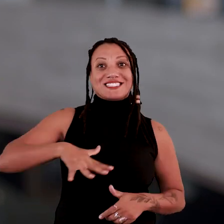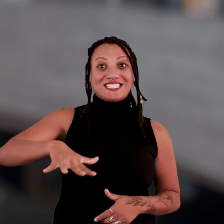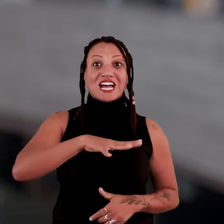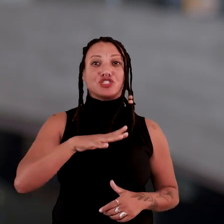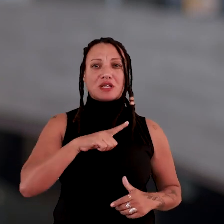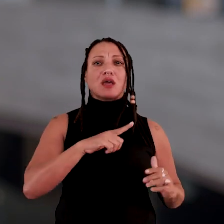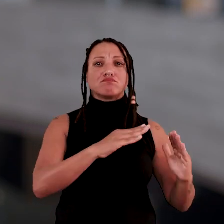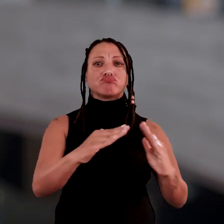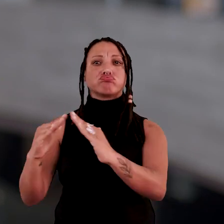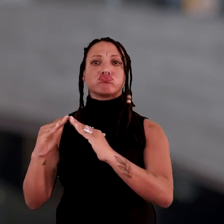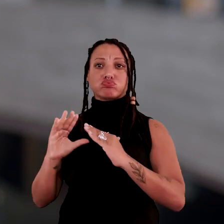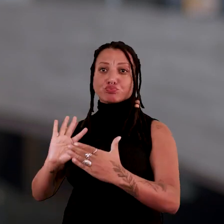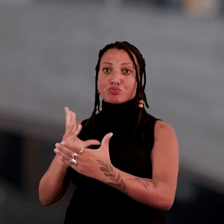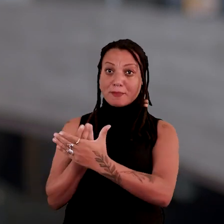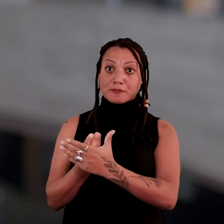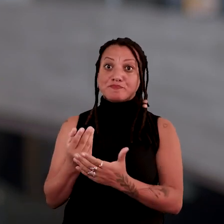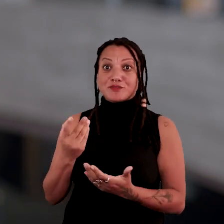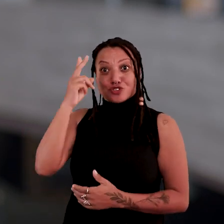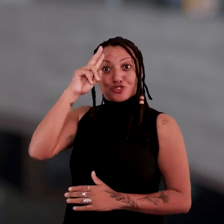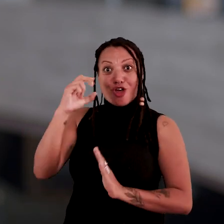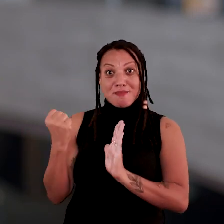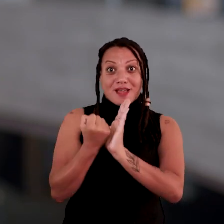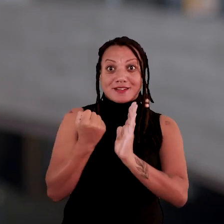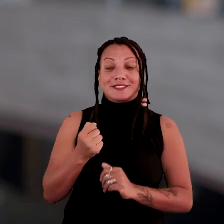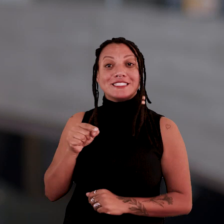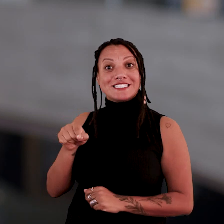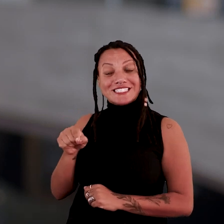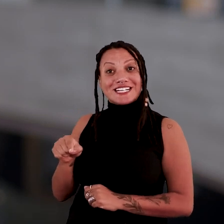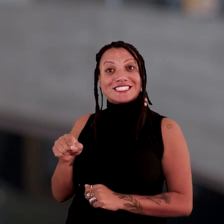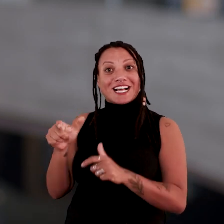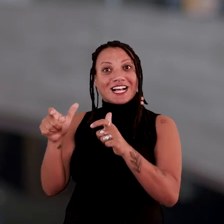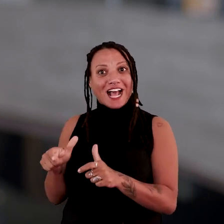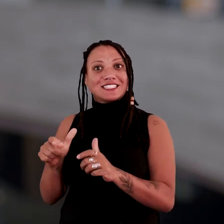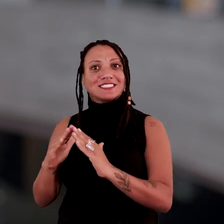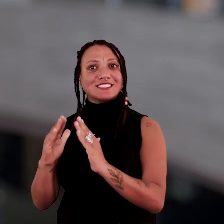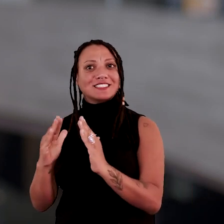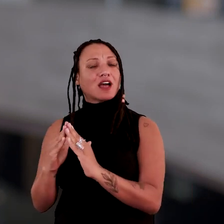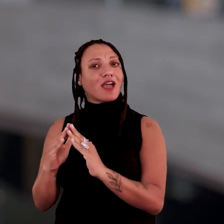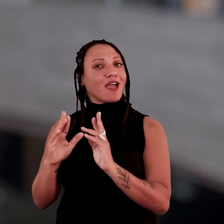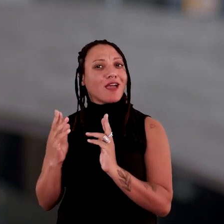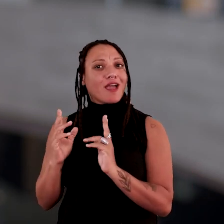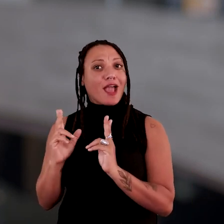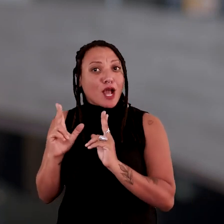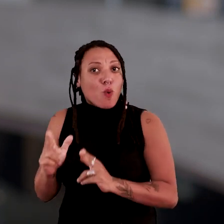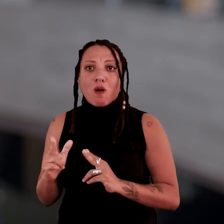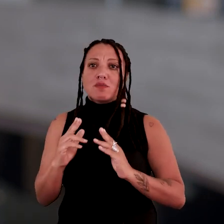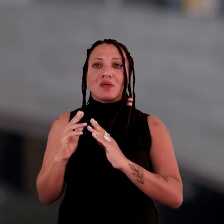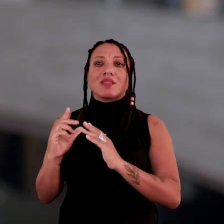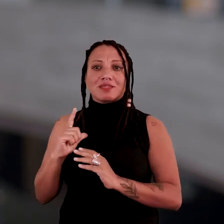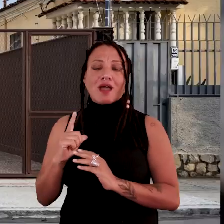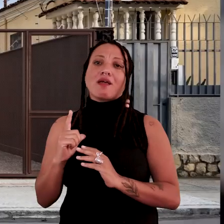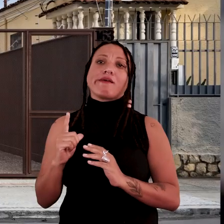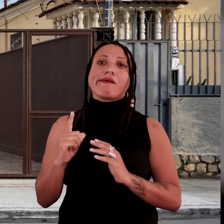casas extremamente interessantes, casas pequenas, casas do começo do século XX, onde não eram tombadas, bem como onde nós fomos convidados